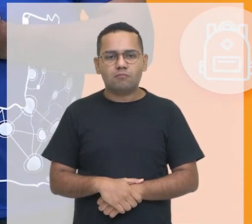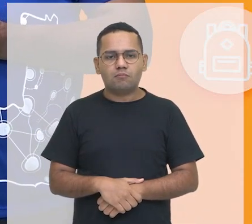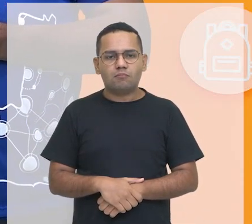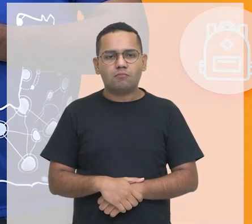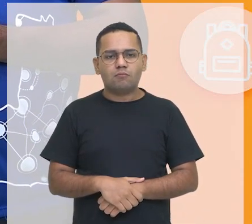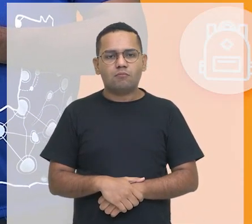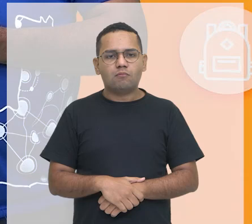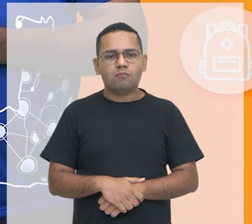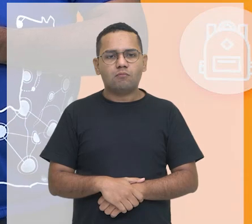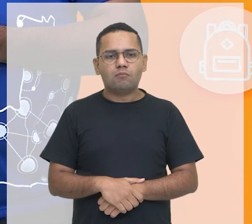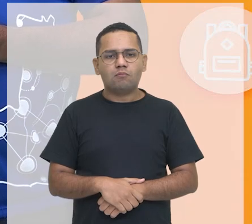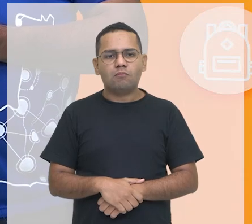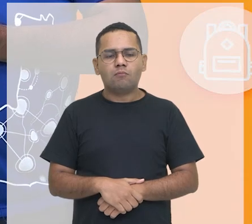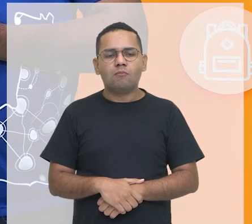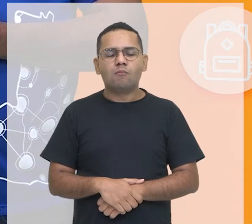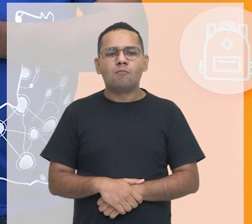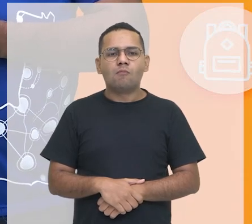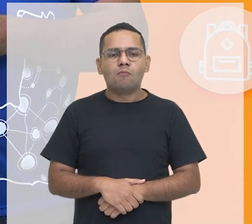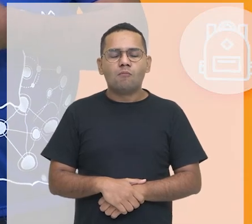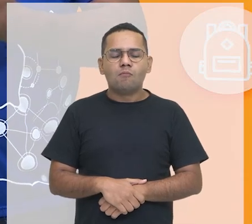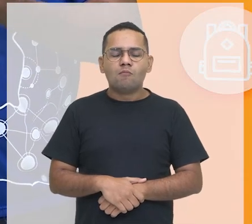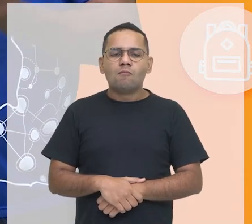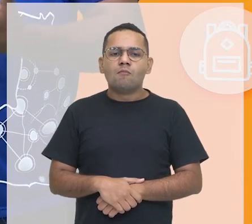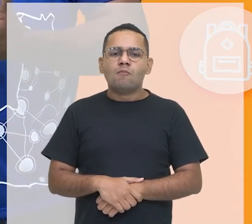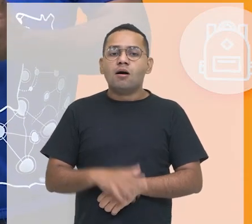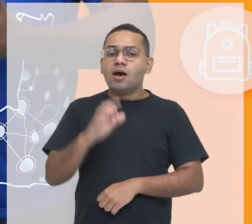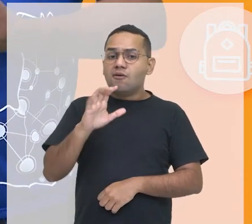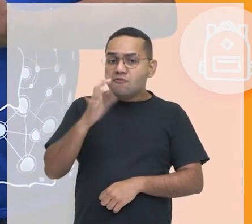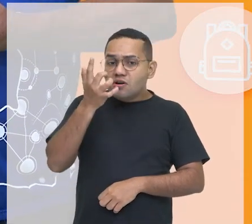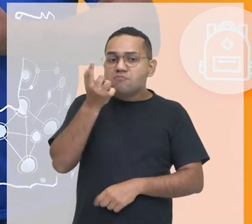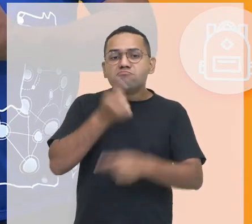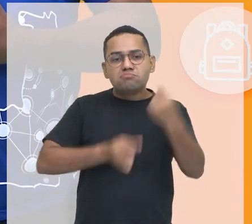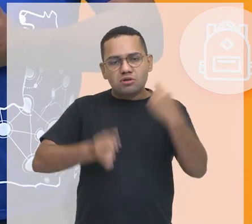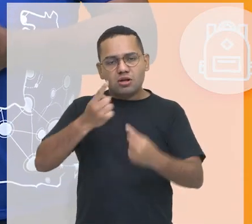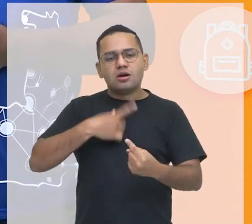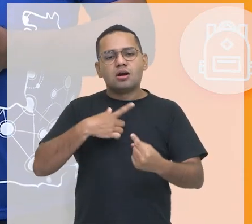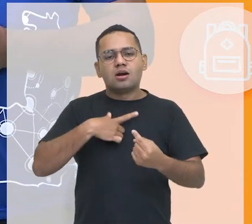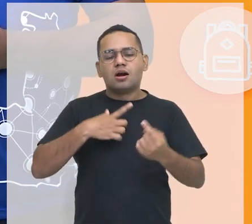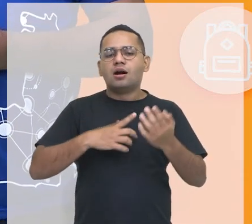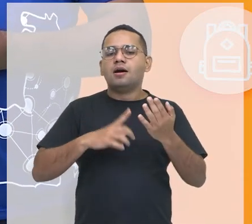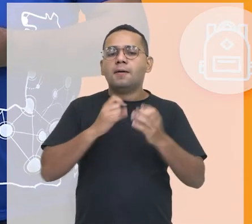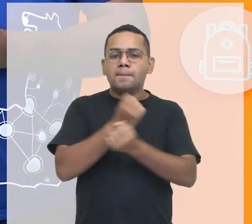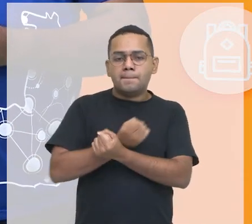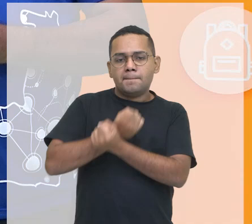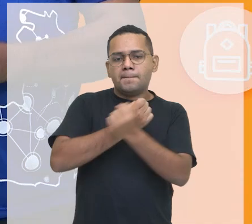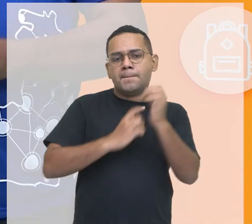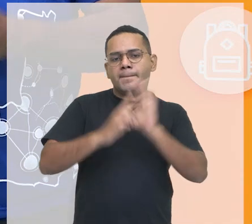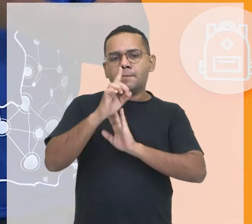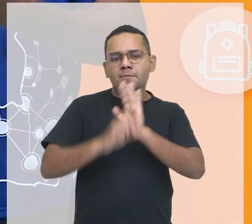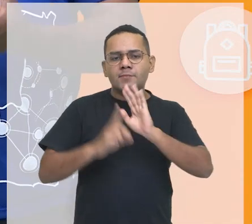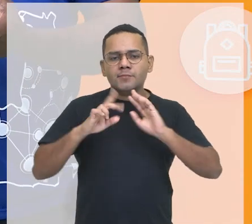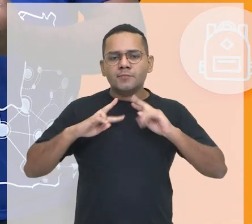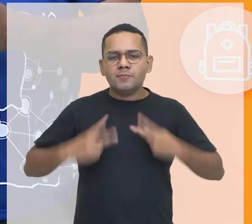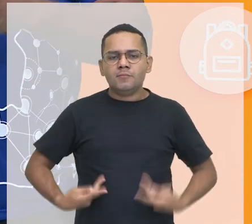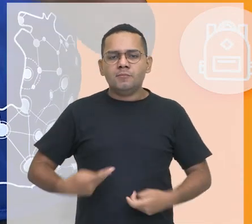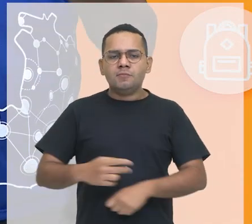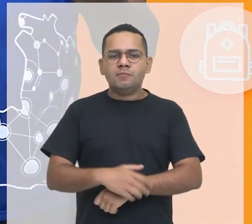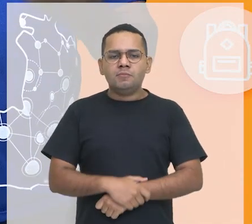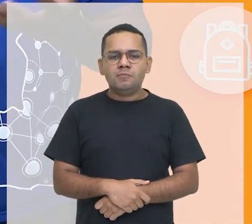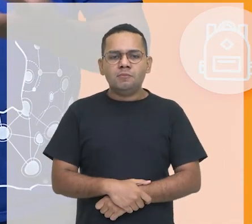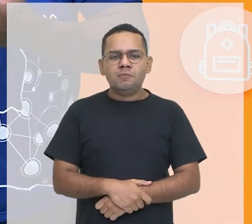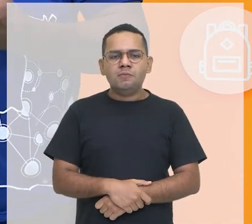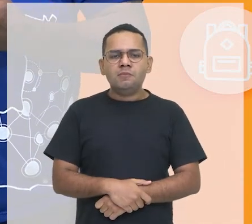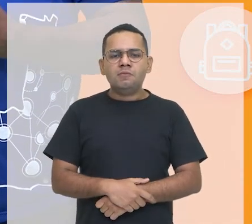desses direitos humanos. Então nós temos aqui políticas e ações que promovem o quê? E que promoveram, né, que já